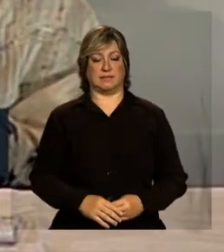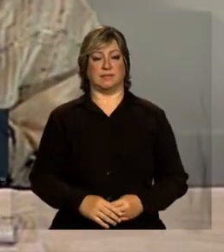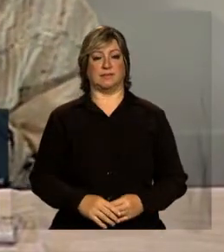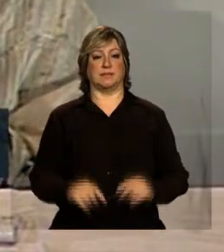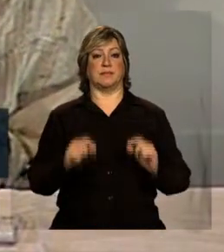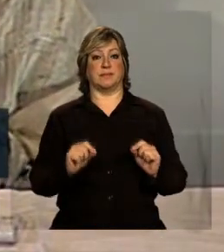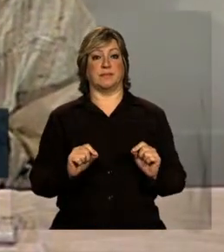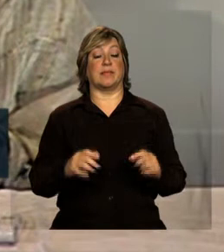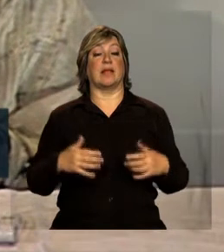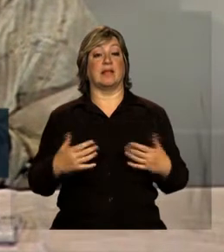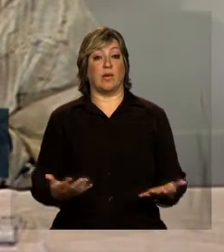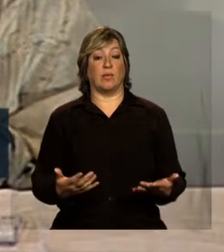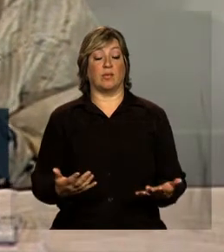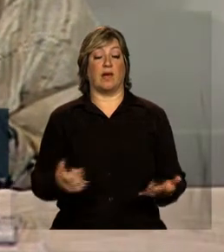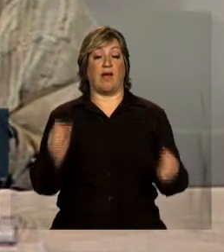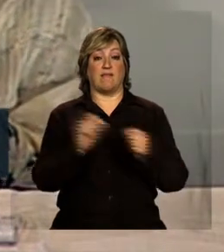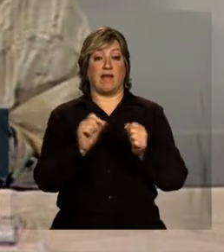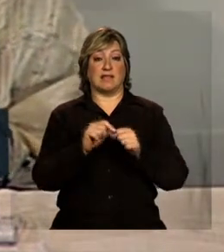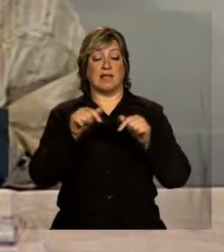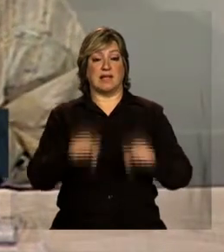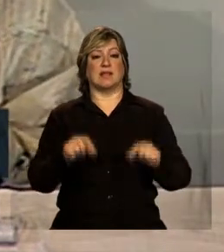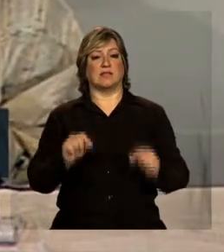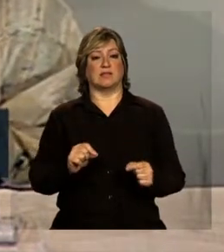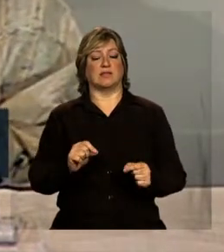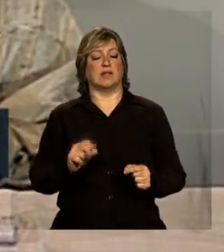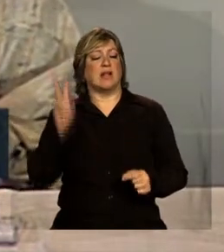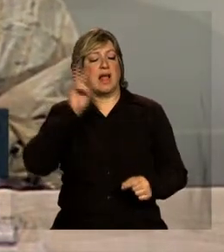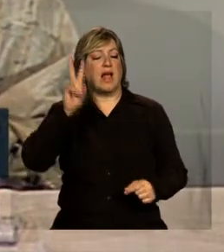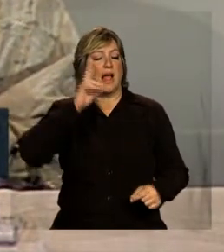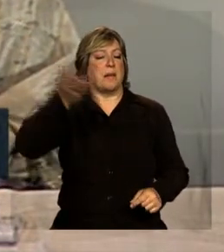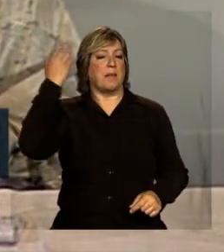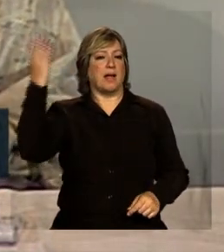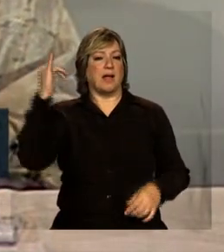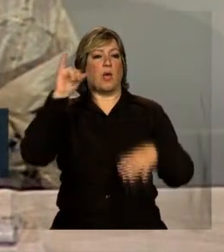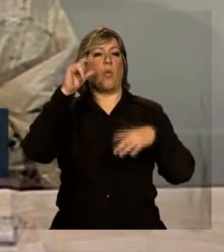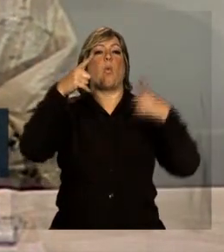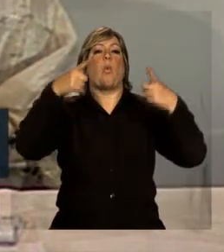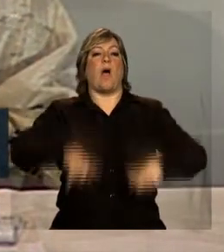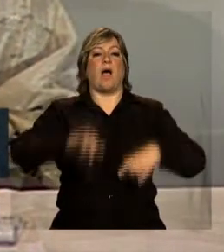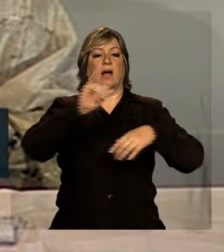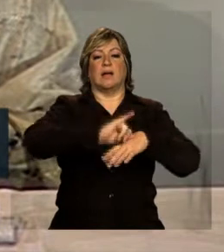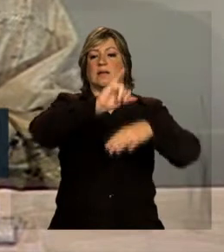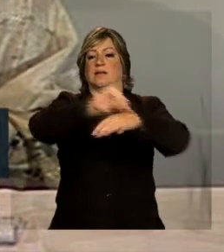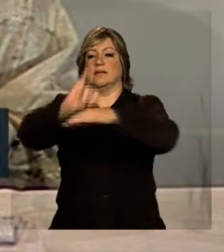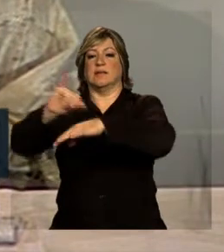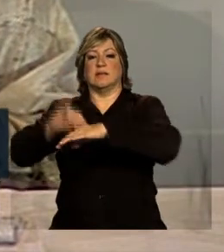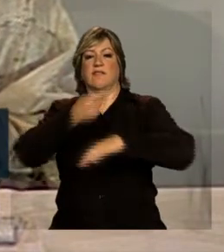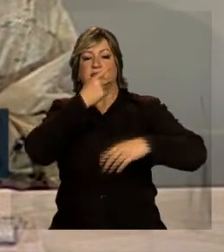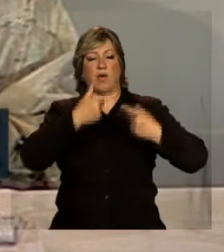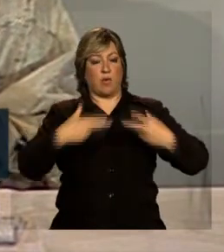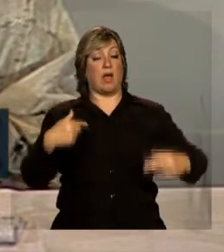Então, fazer essa volta, percorrer novamente esses caminhos, eu acredito, que é algo